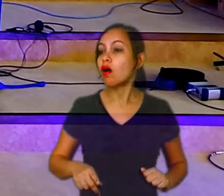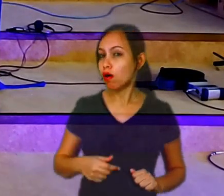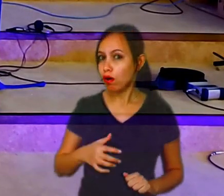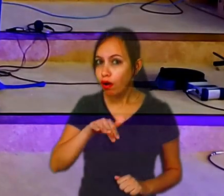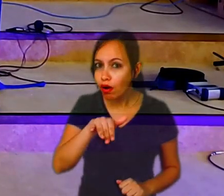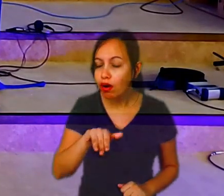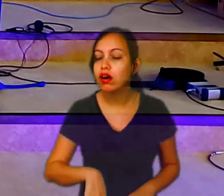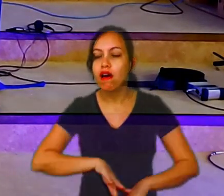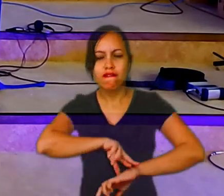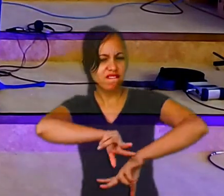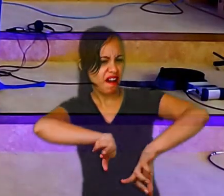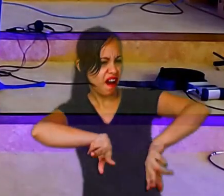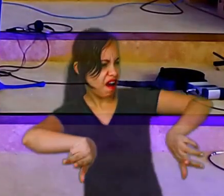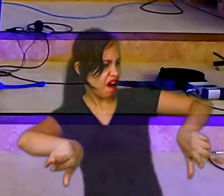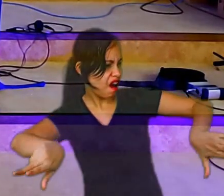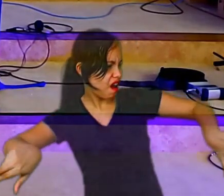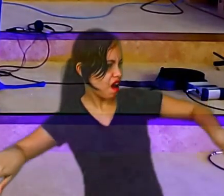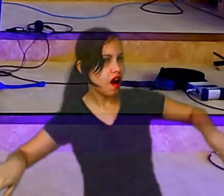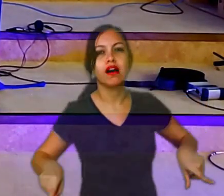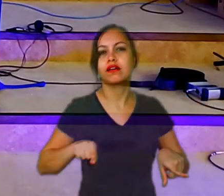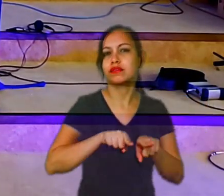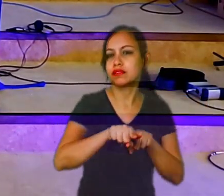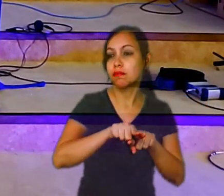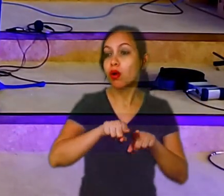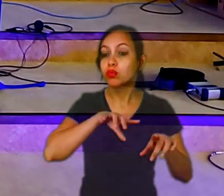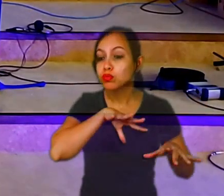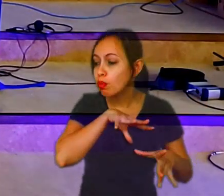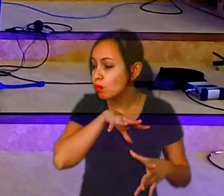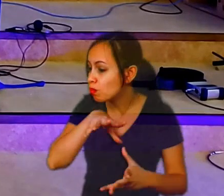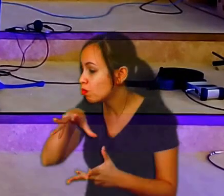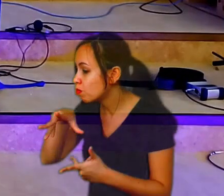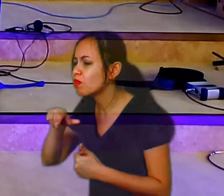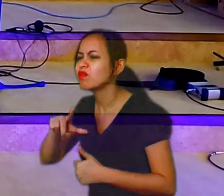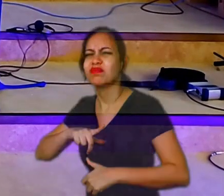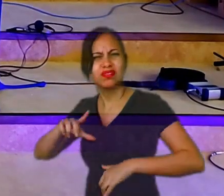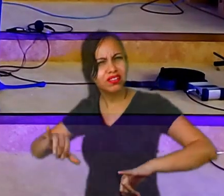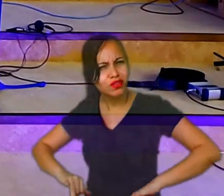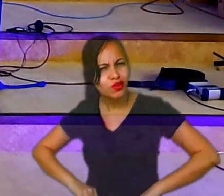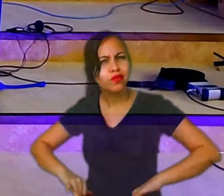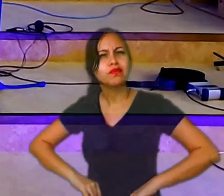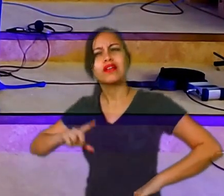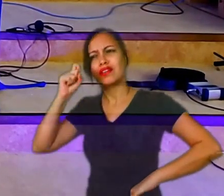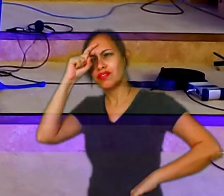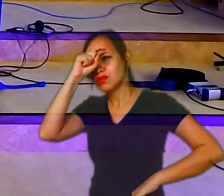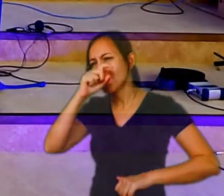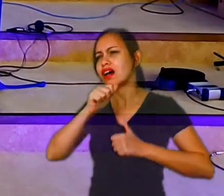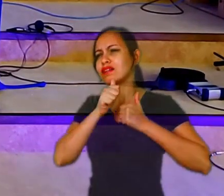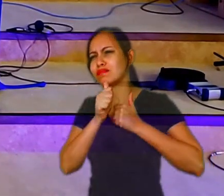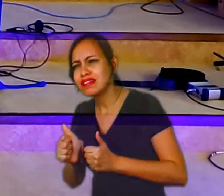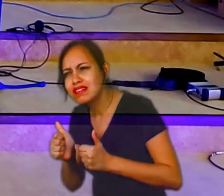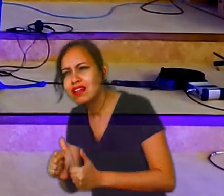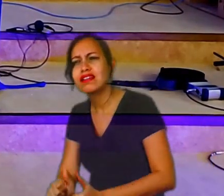irmãos, muitos, no mundo inteiro, estão passando por aflições, tribulações,